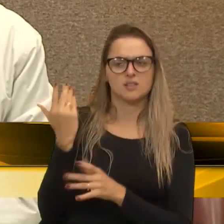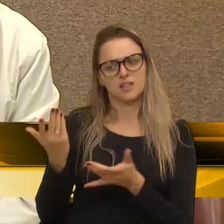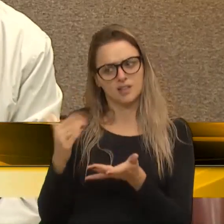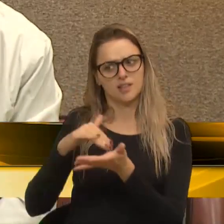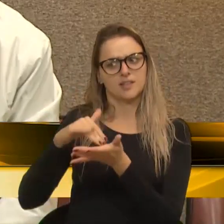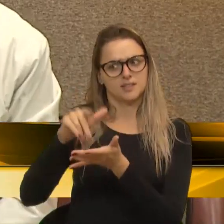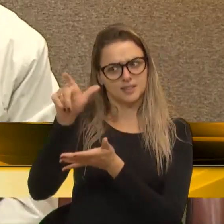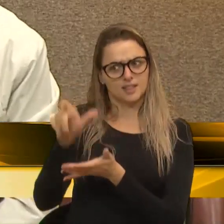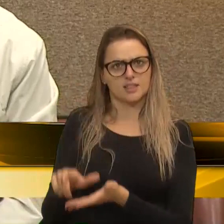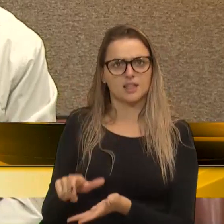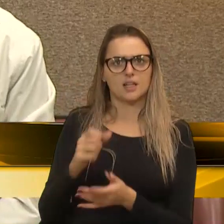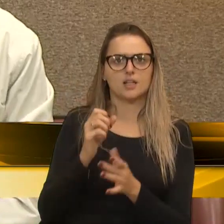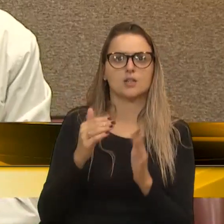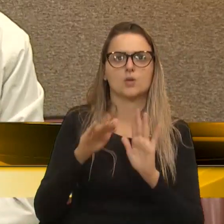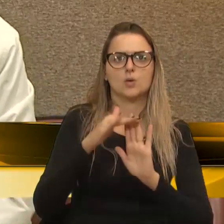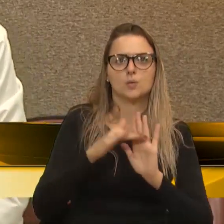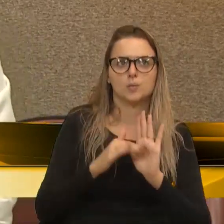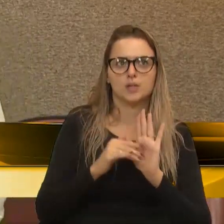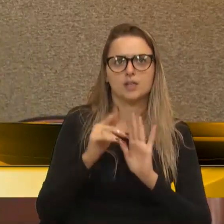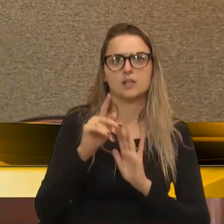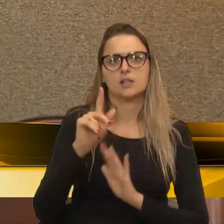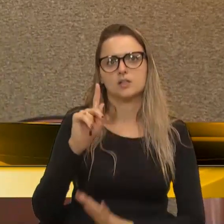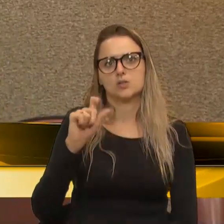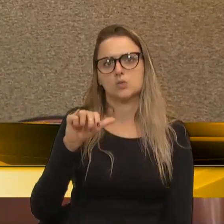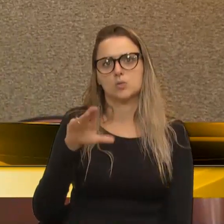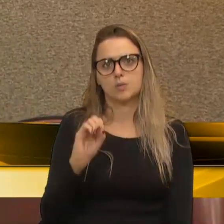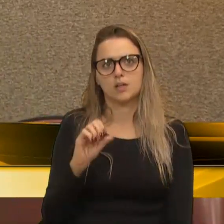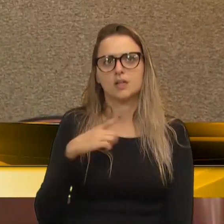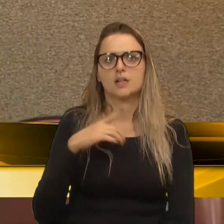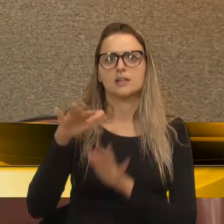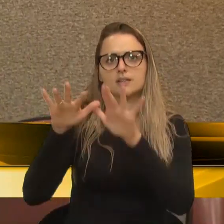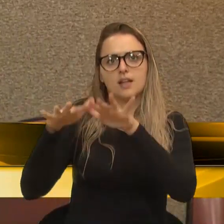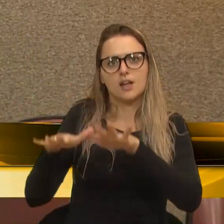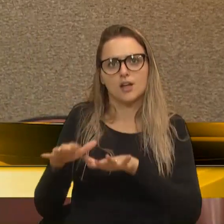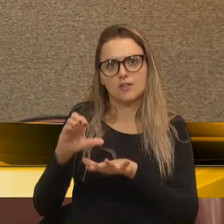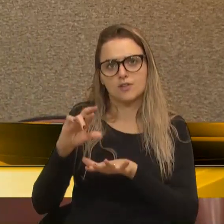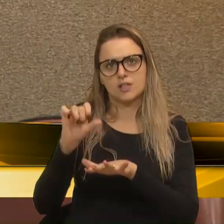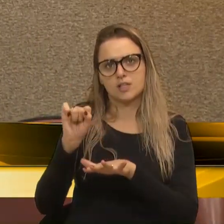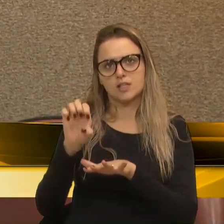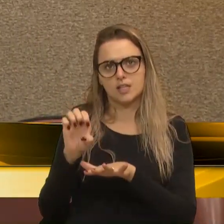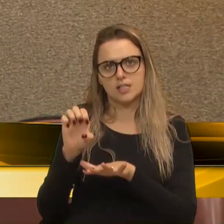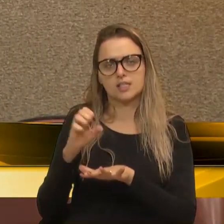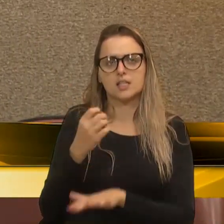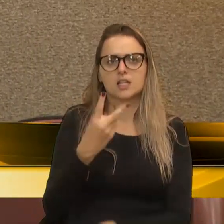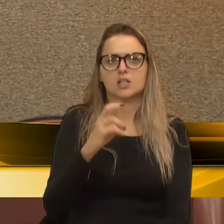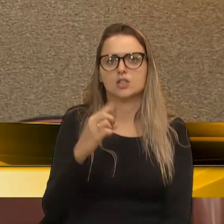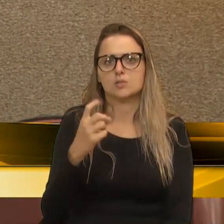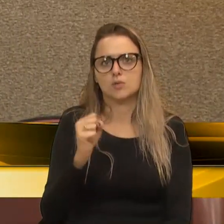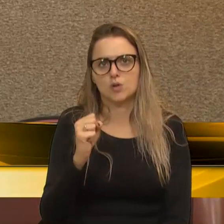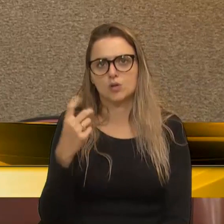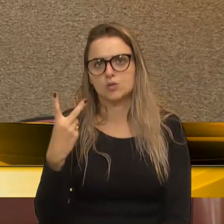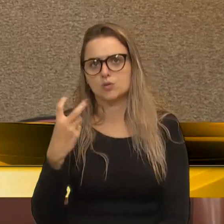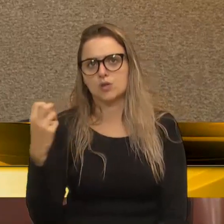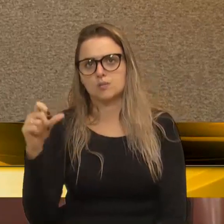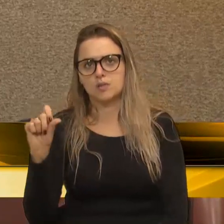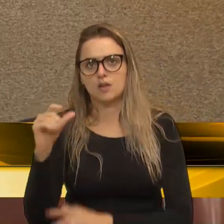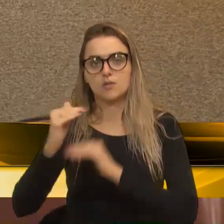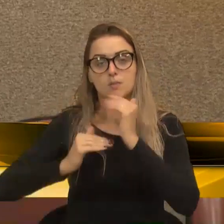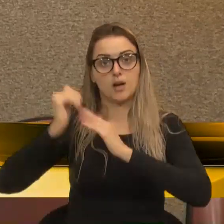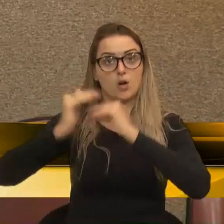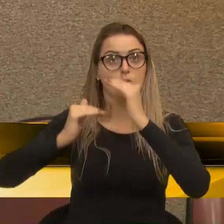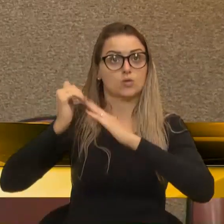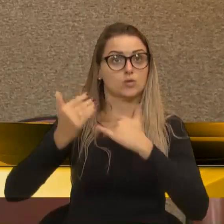Secretário, o plano diretor é de 2007, teve a crise de 2008 e 2009. Todos aqueles que compraram seus terrenos para edificar suas